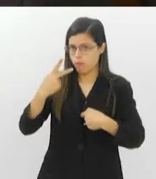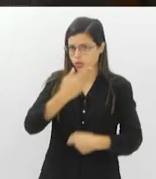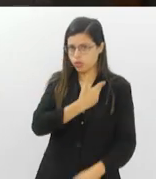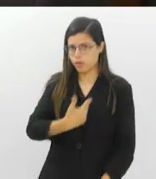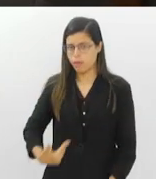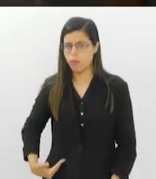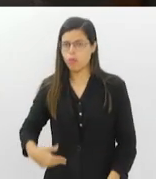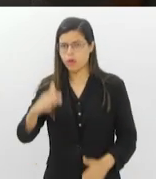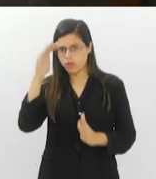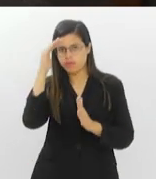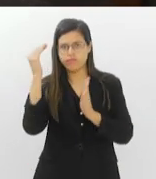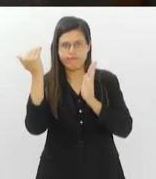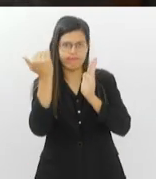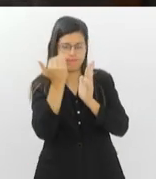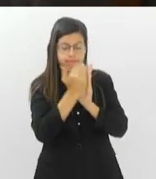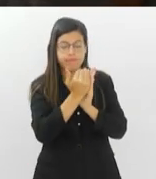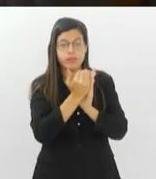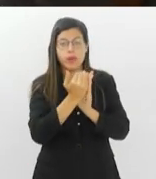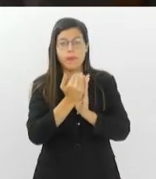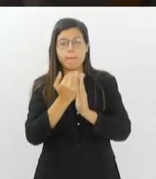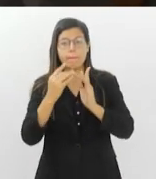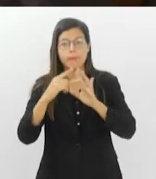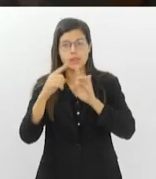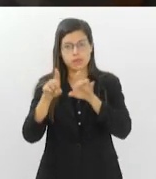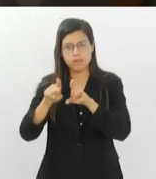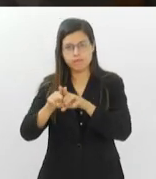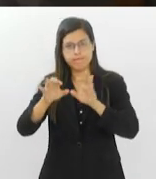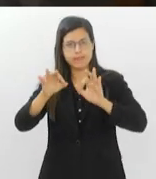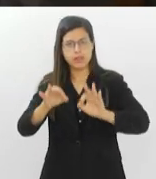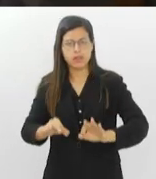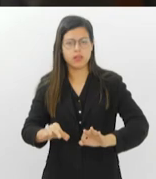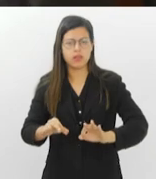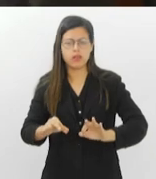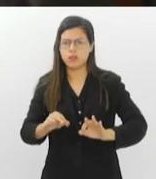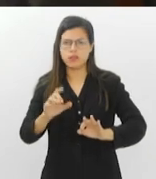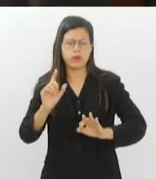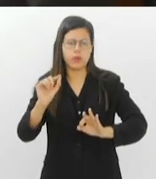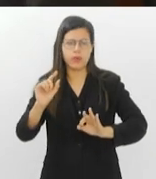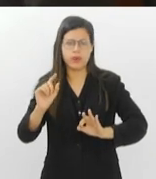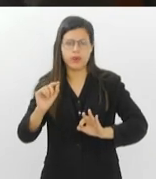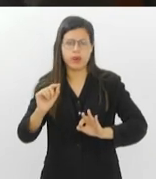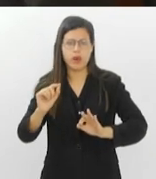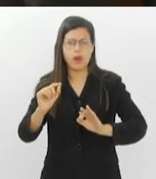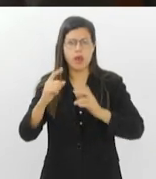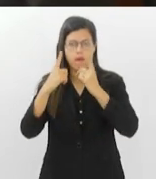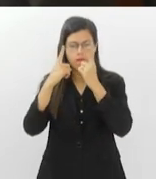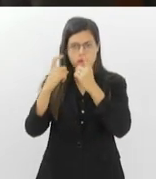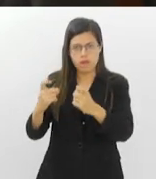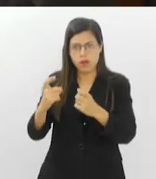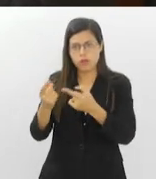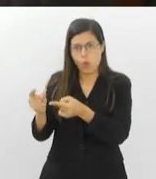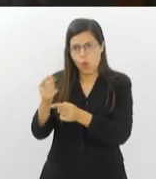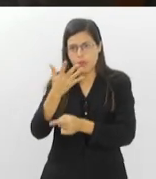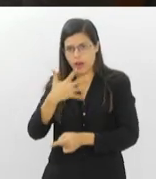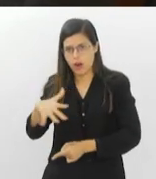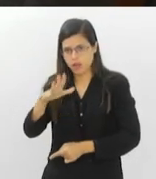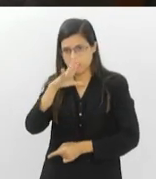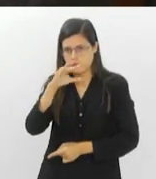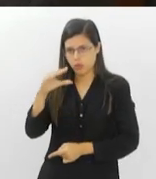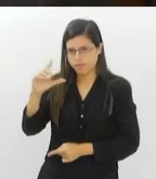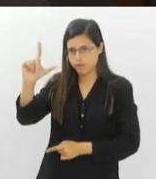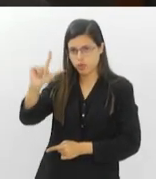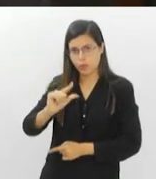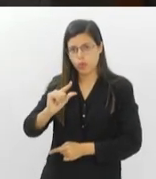sejam cumpridas, mas também tenho a certeza absoluta que para que a violência contra criança e adolescente diminua